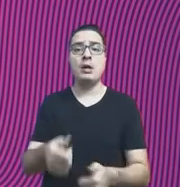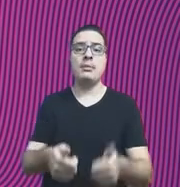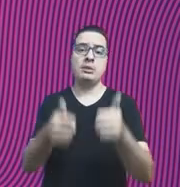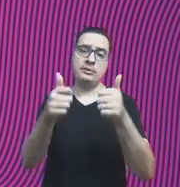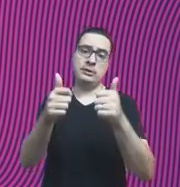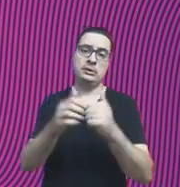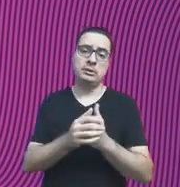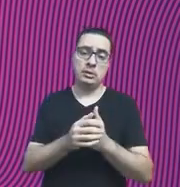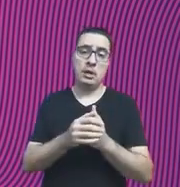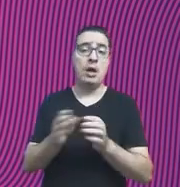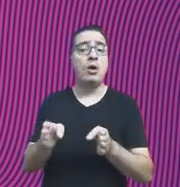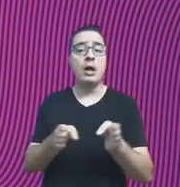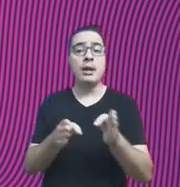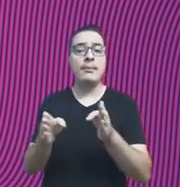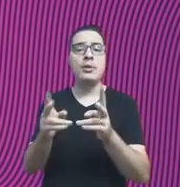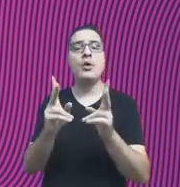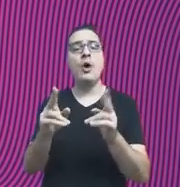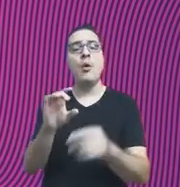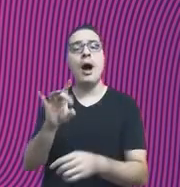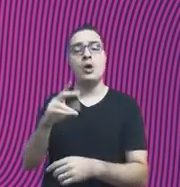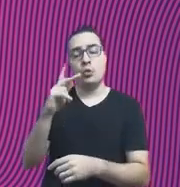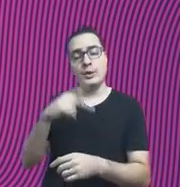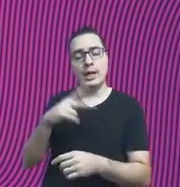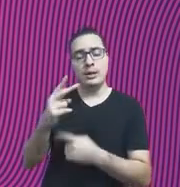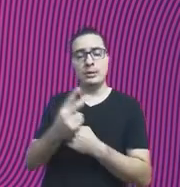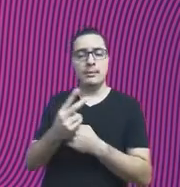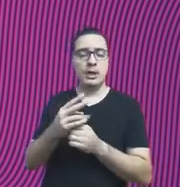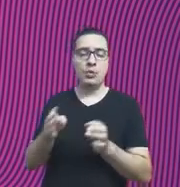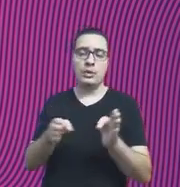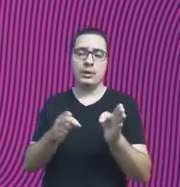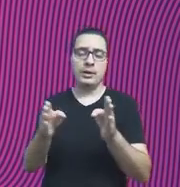mesma forma que o autocuidado, é um caminho inexorável.